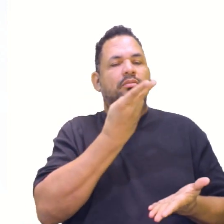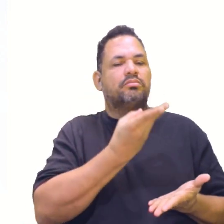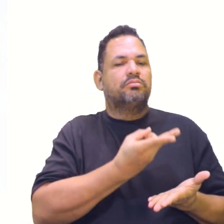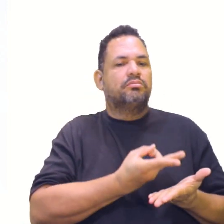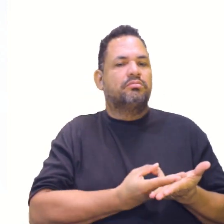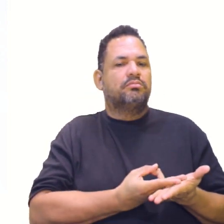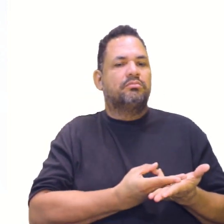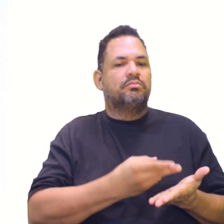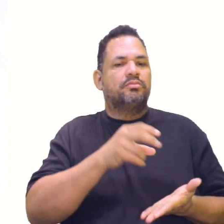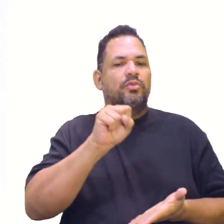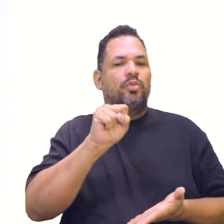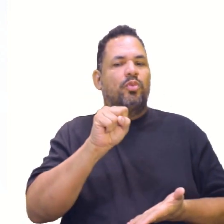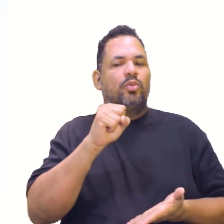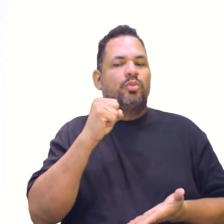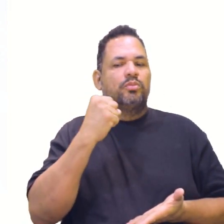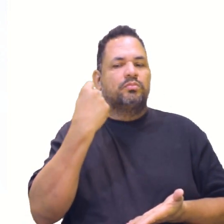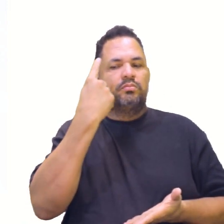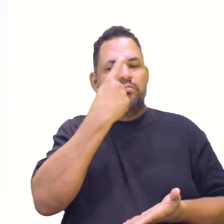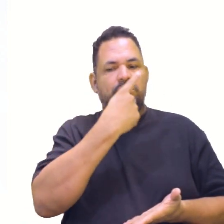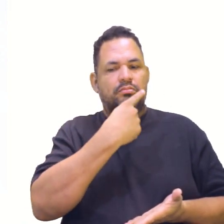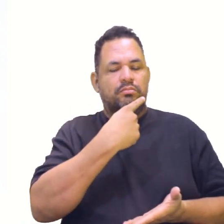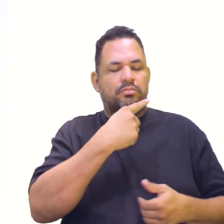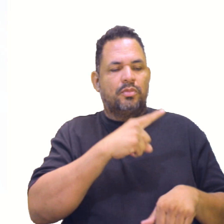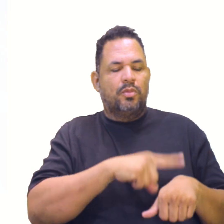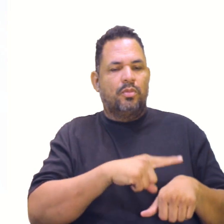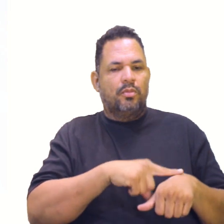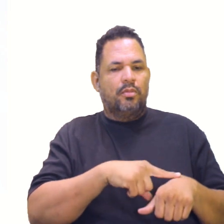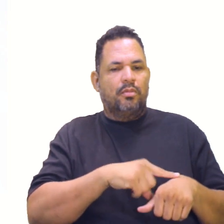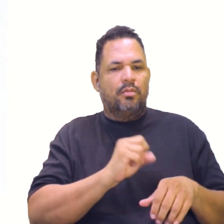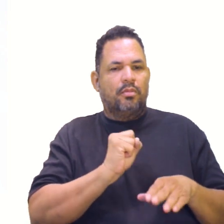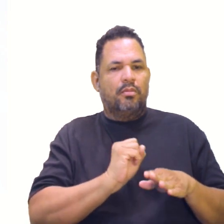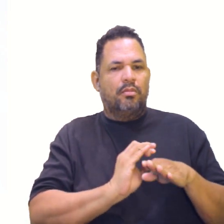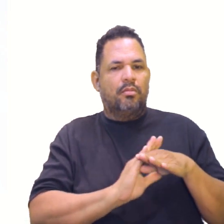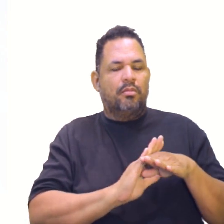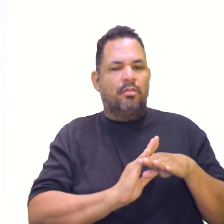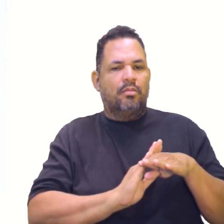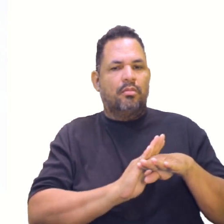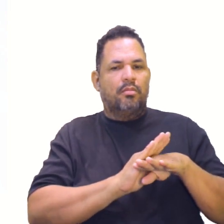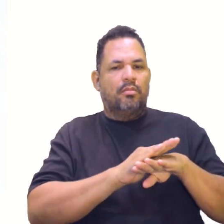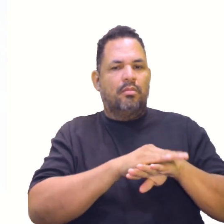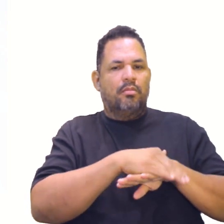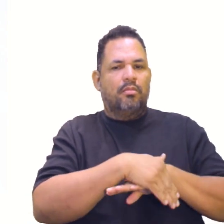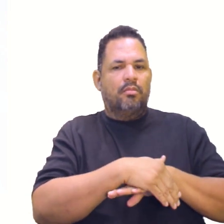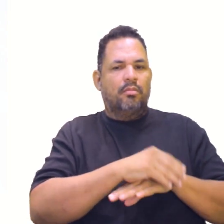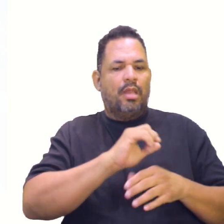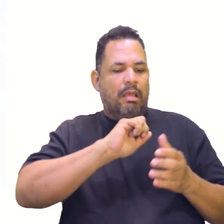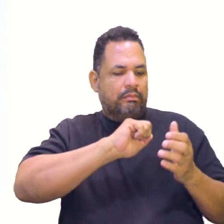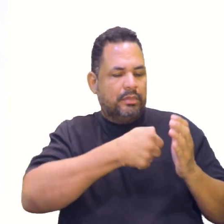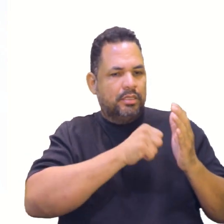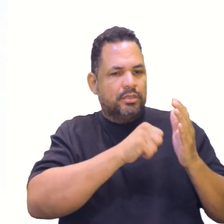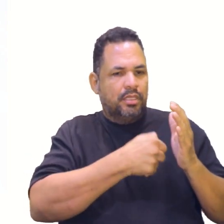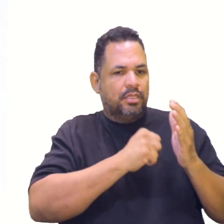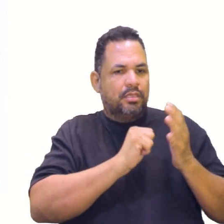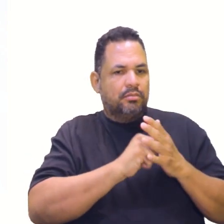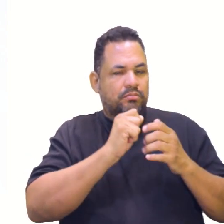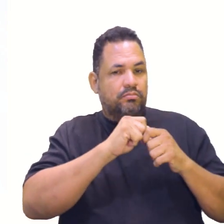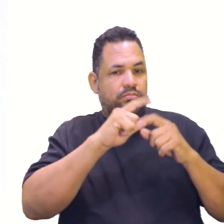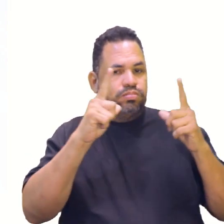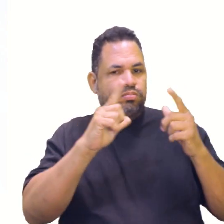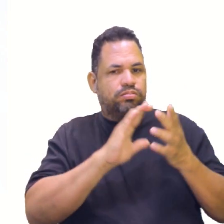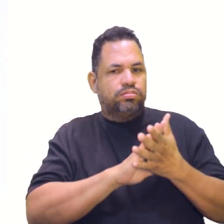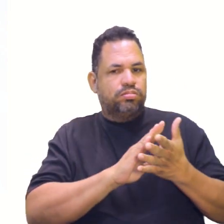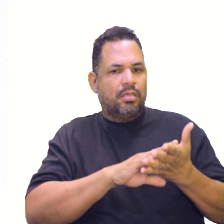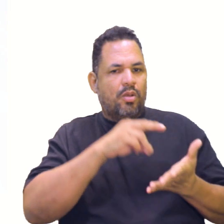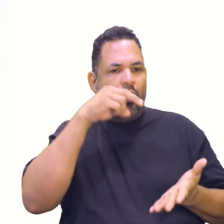deitar às 8 horas da noite. Dei corda no despertador para